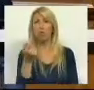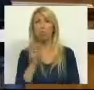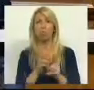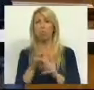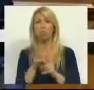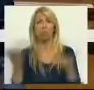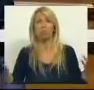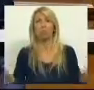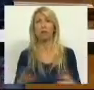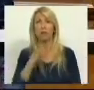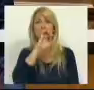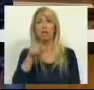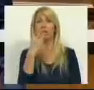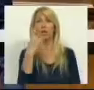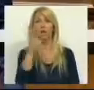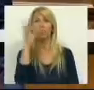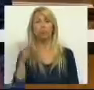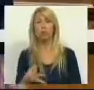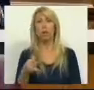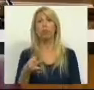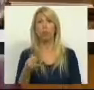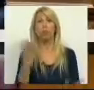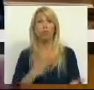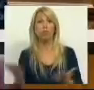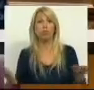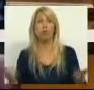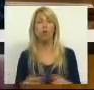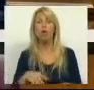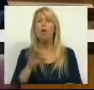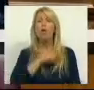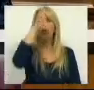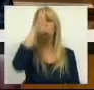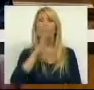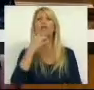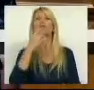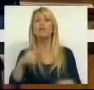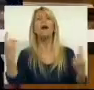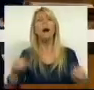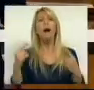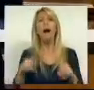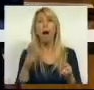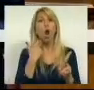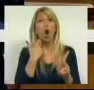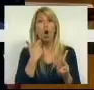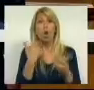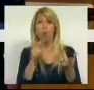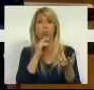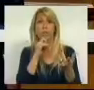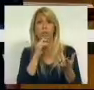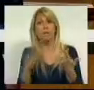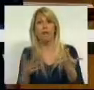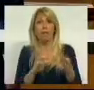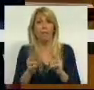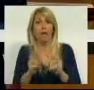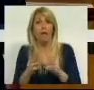ou seja, cerca de 0,3% da nossa produção. E o Sr. Ministro diz que há uma estreita margem de manobra. Pois há, Sr. Ministro.